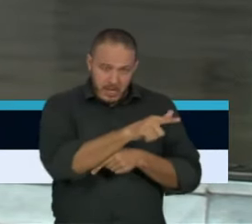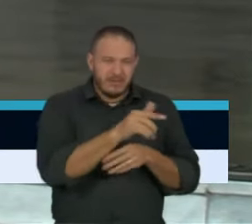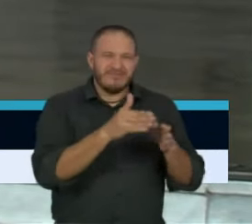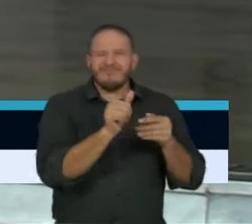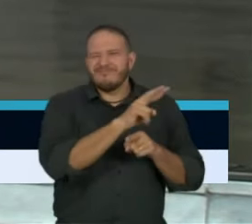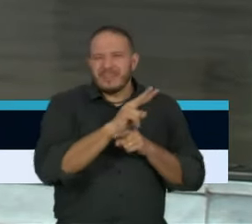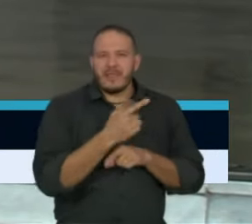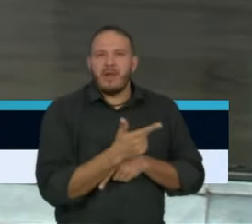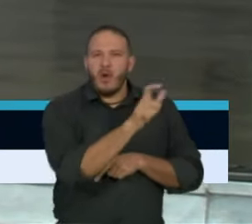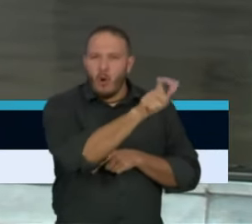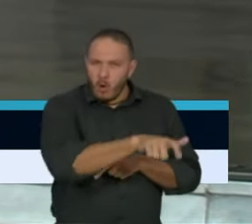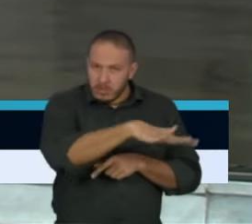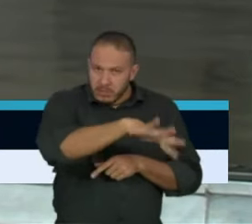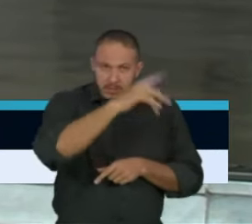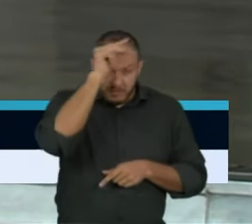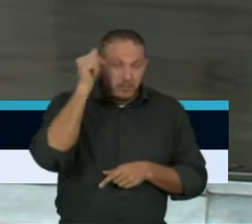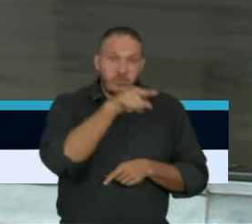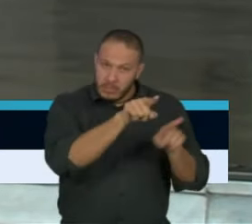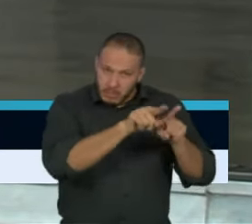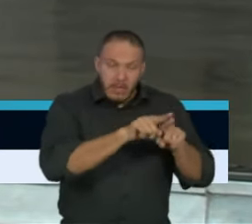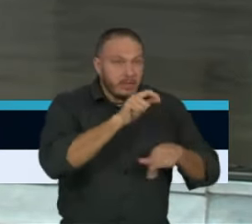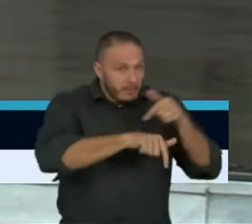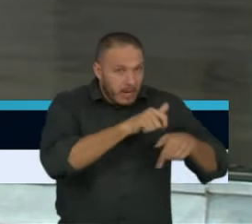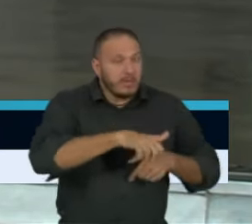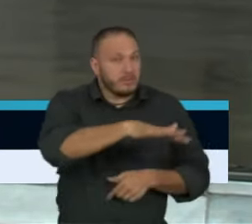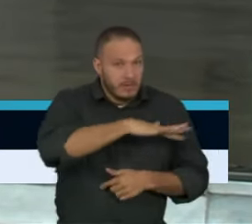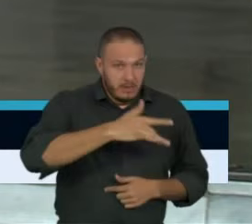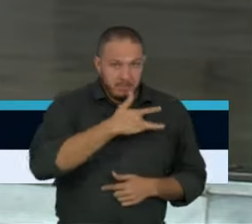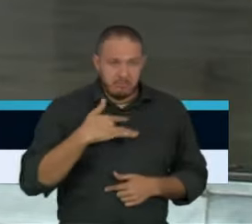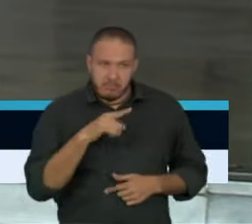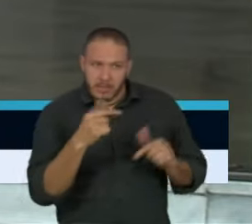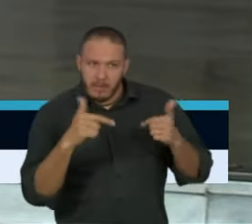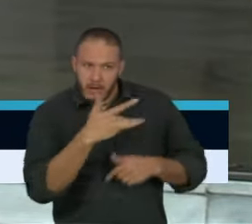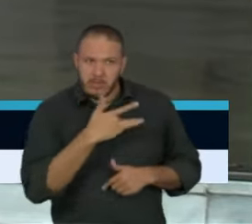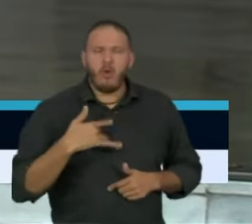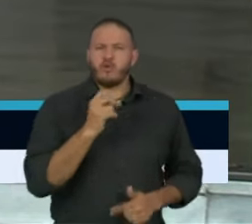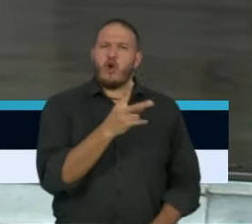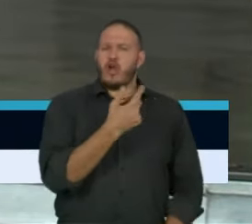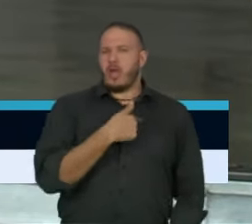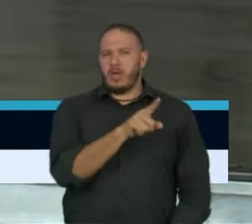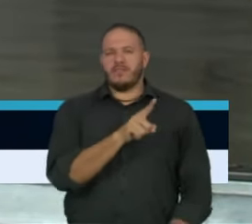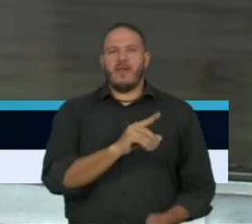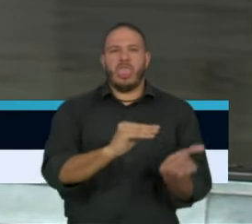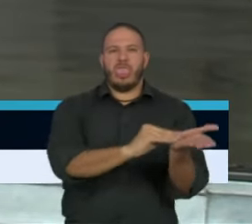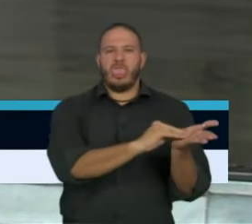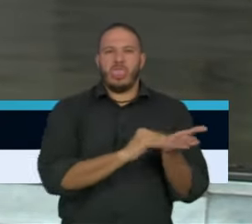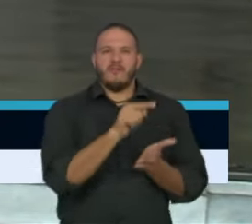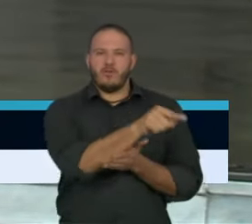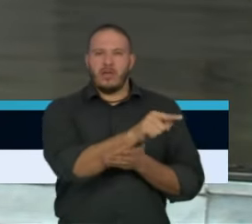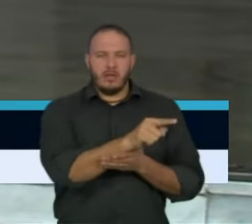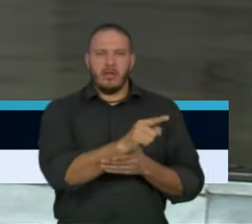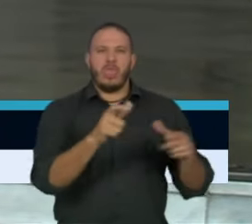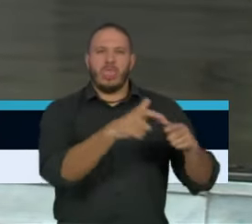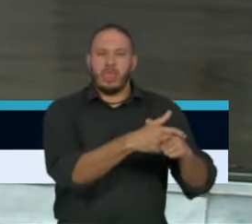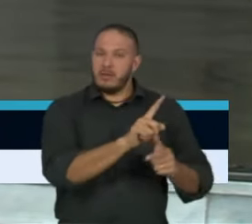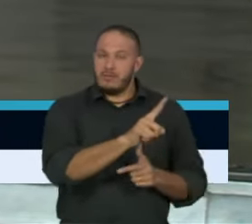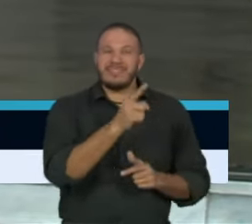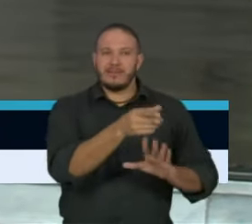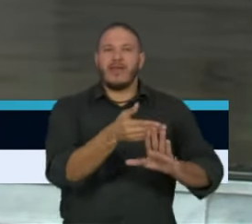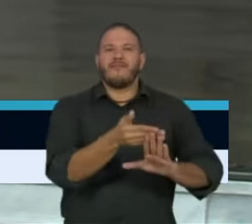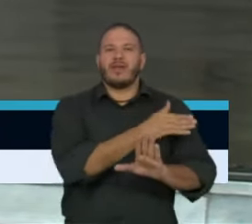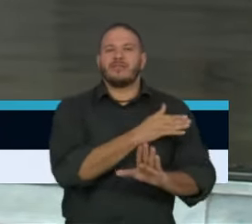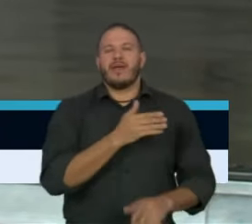prefeitura também esteja trabalhando na área da saúde. Se ele está trabalhando na saúde, tudo bem, não vamos desfalcar aquele município. Mas se ele está